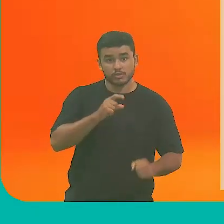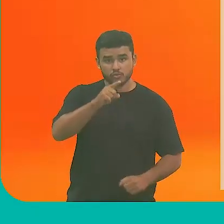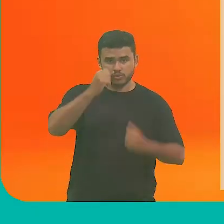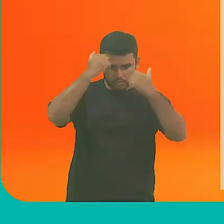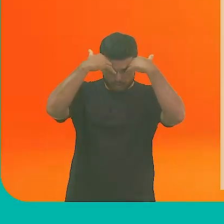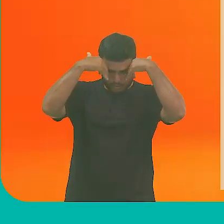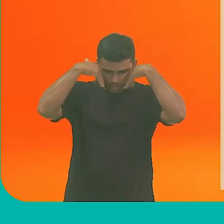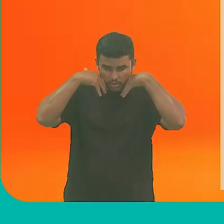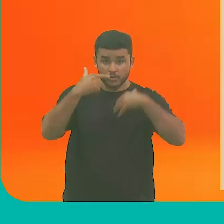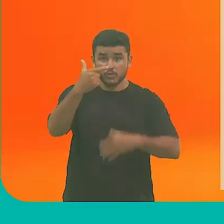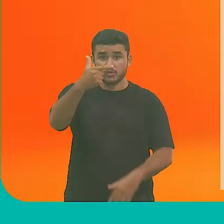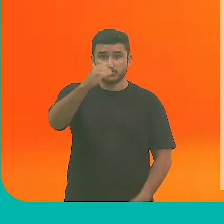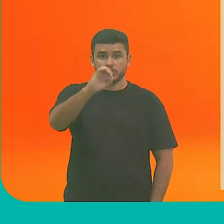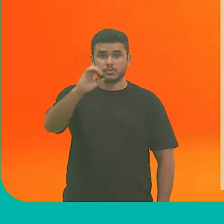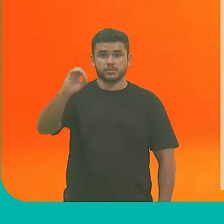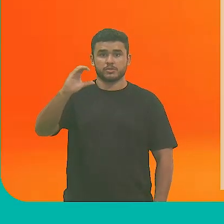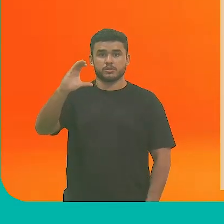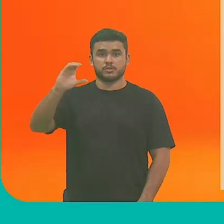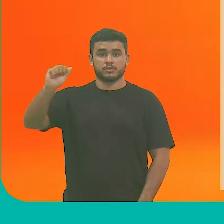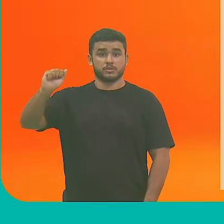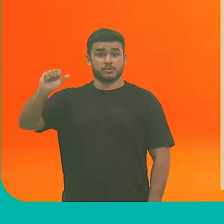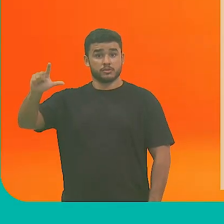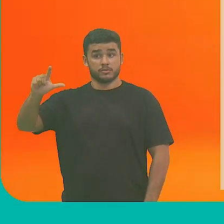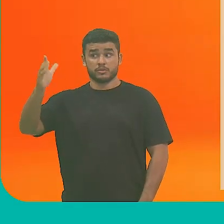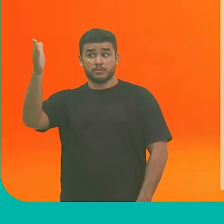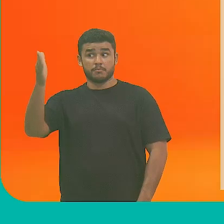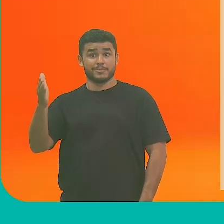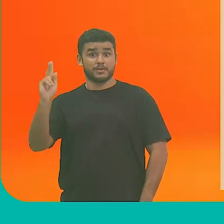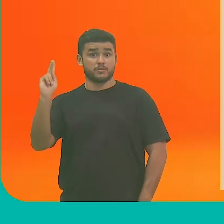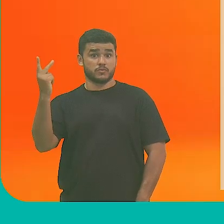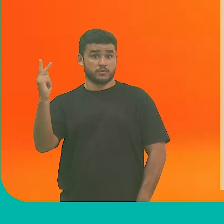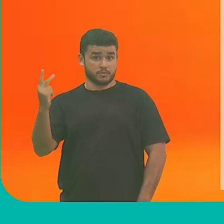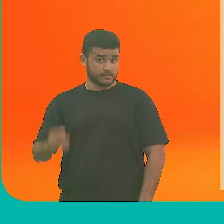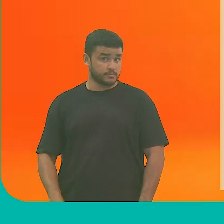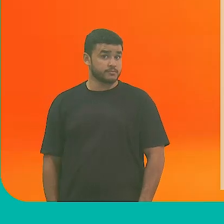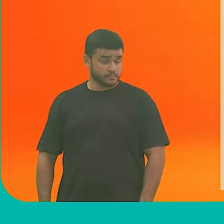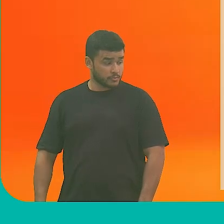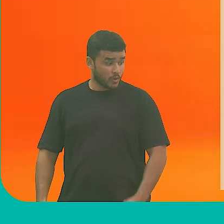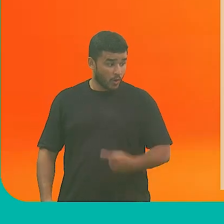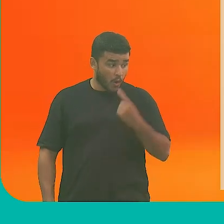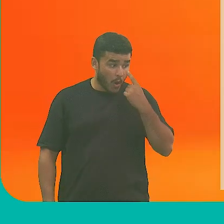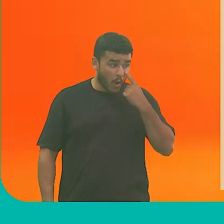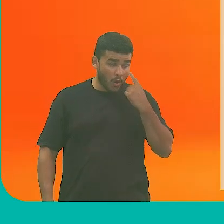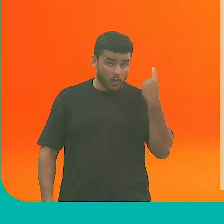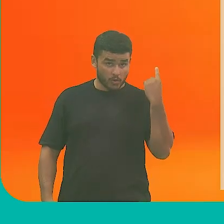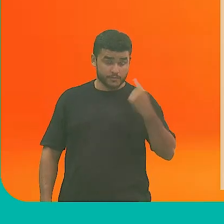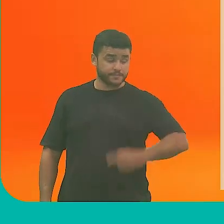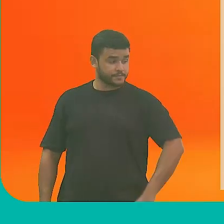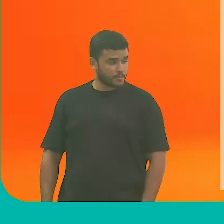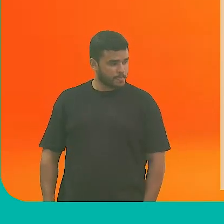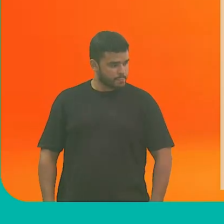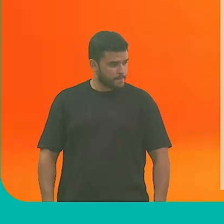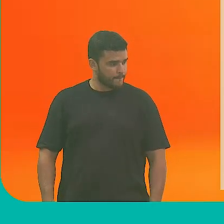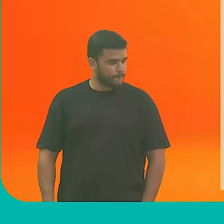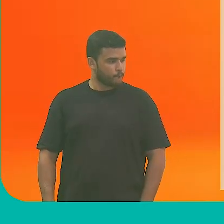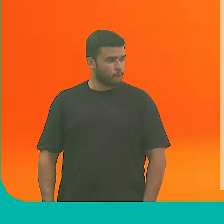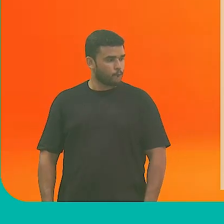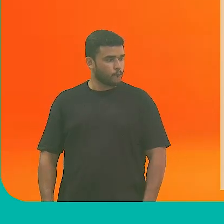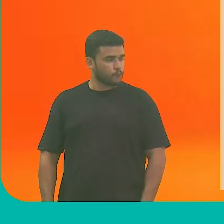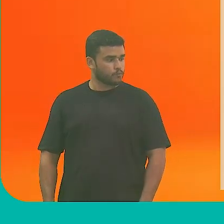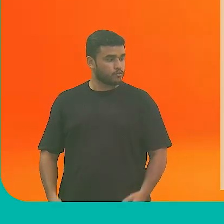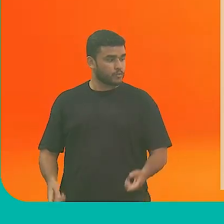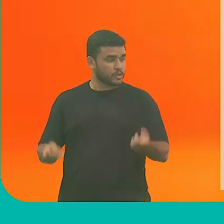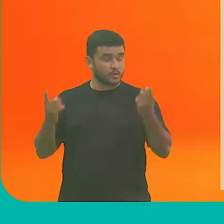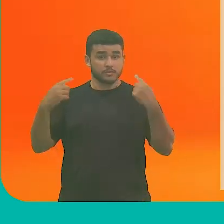Por hora. Porque ele está dizendo que é o gasto médio de calorias por hora.